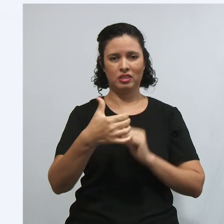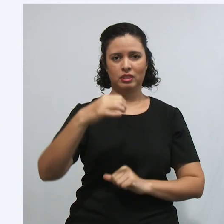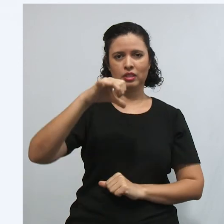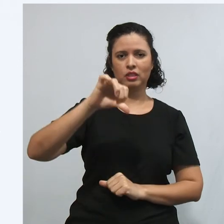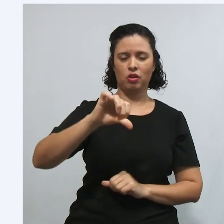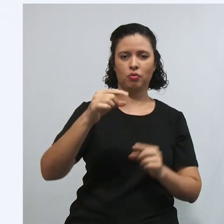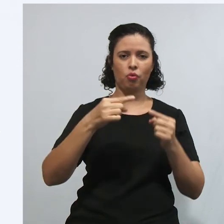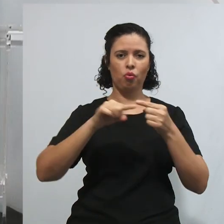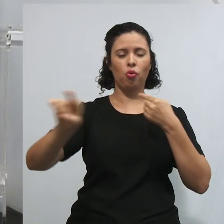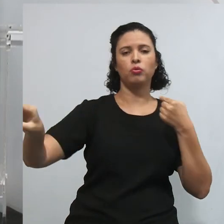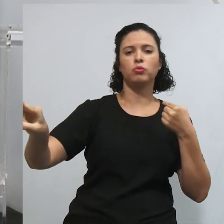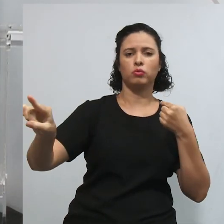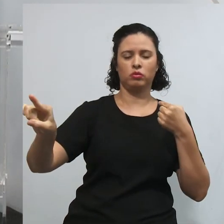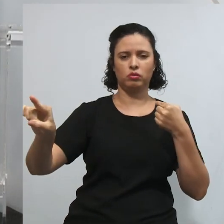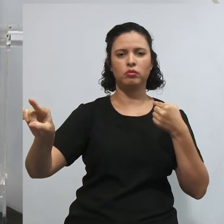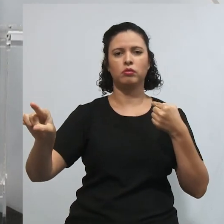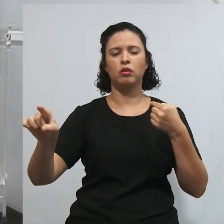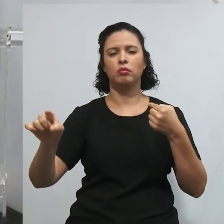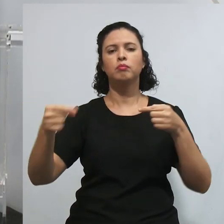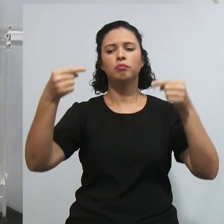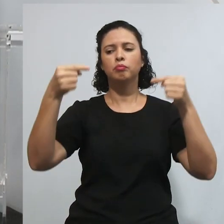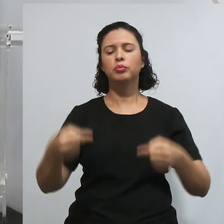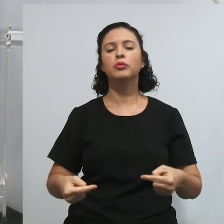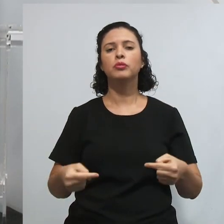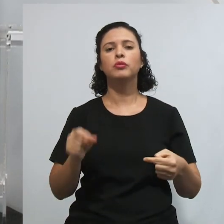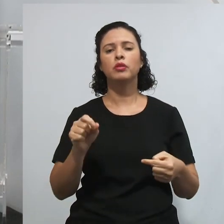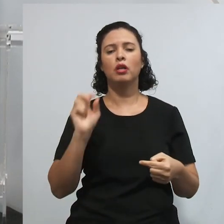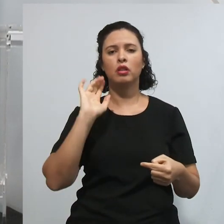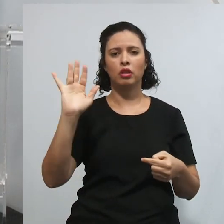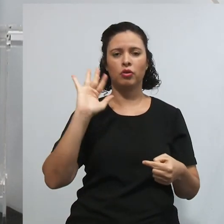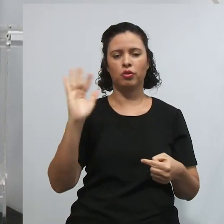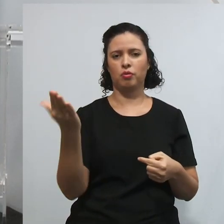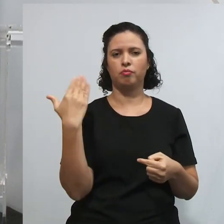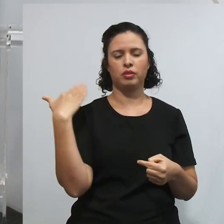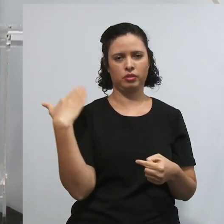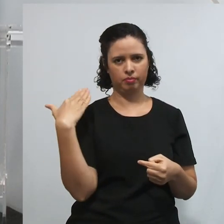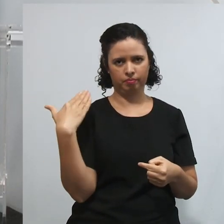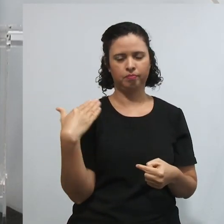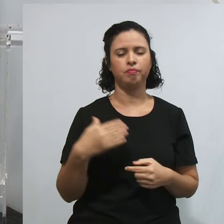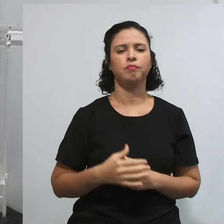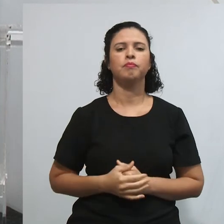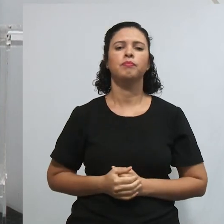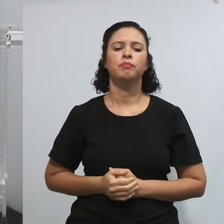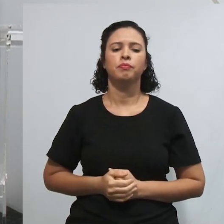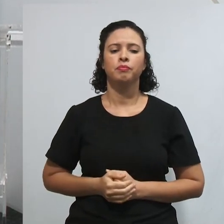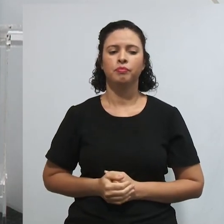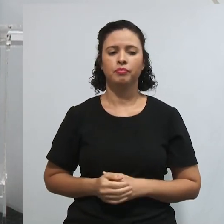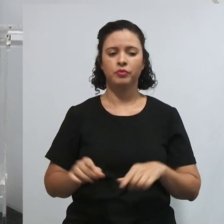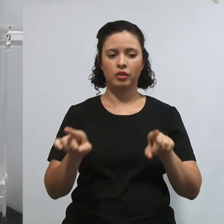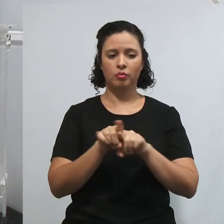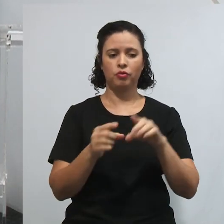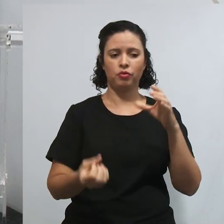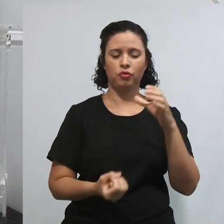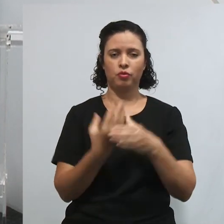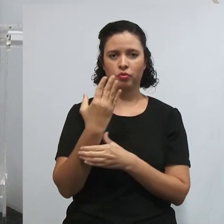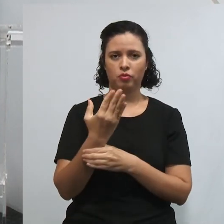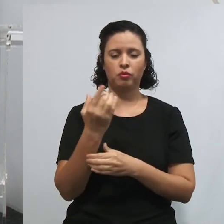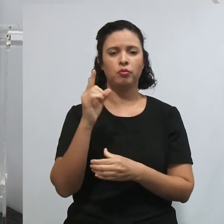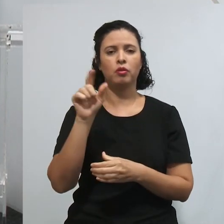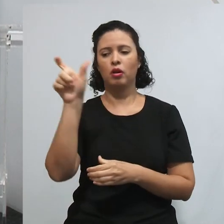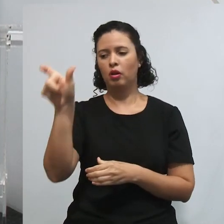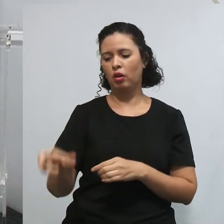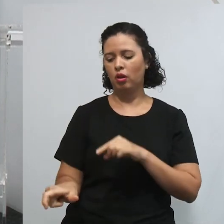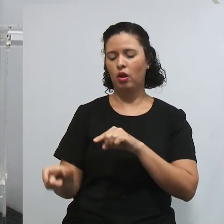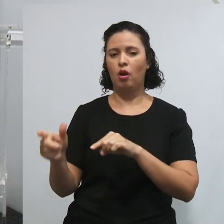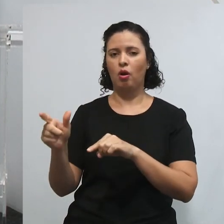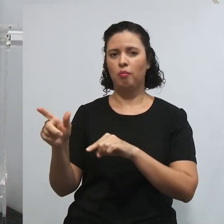para contrariar, ela vem para se contrapor àquelas teorias inatistas vigentes na época. Ela foi formulada pelo